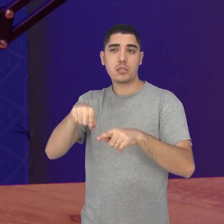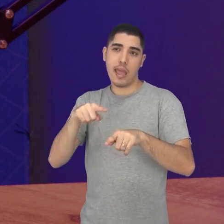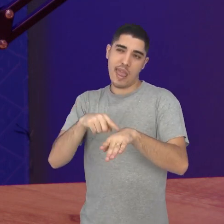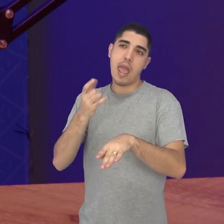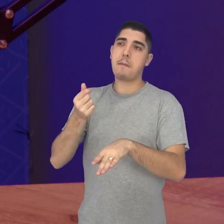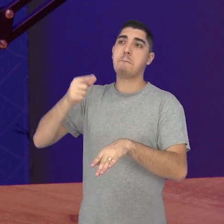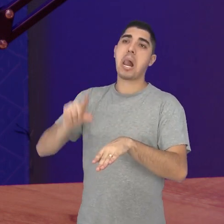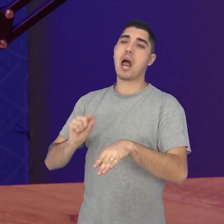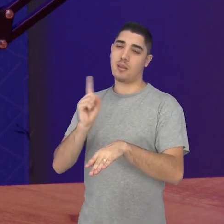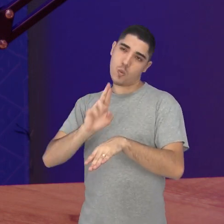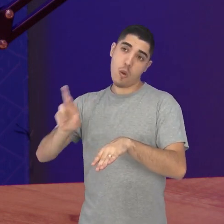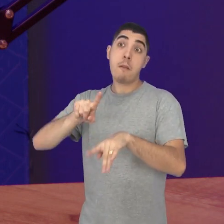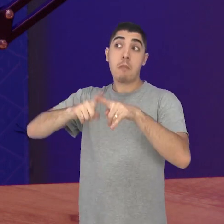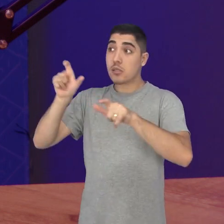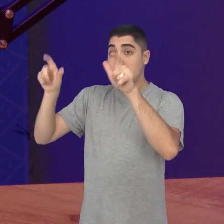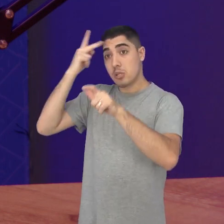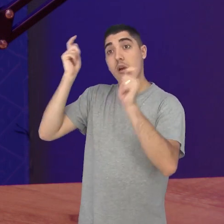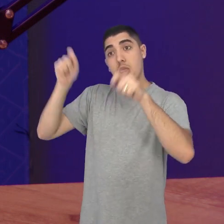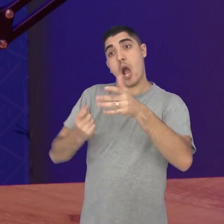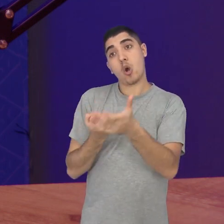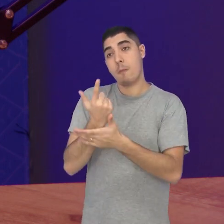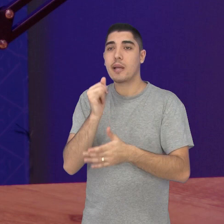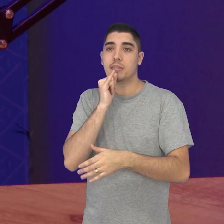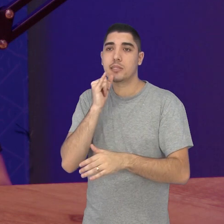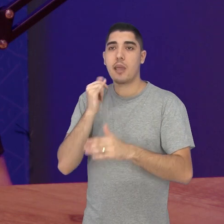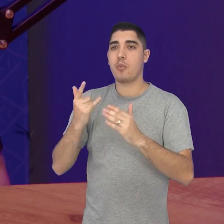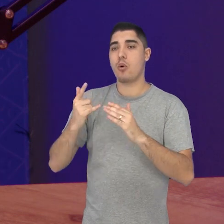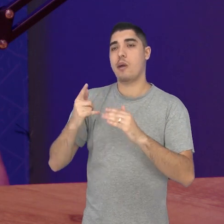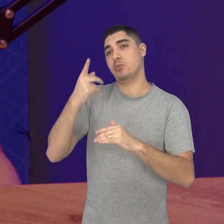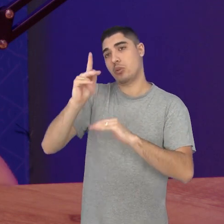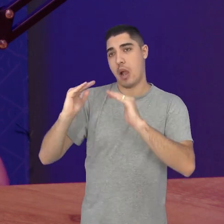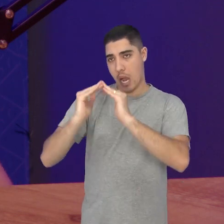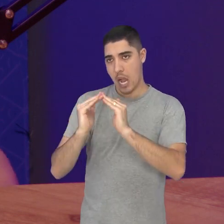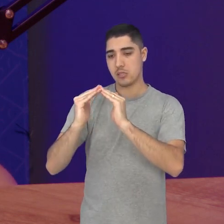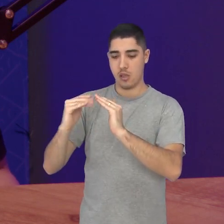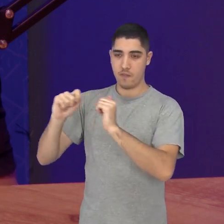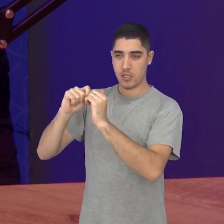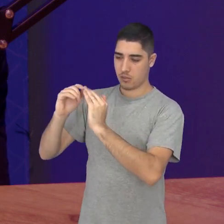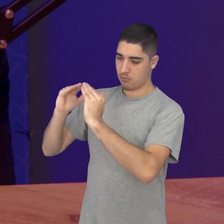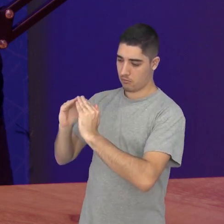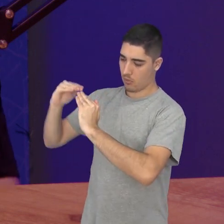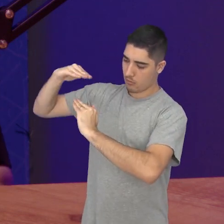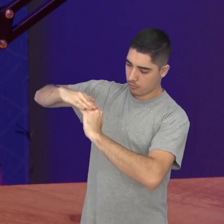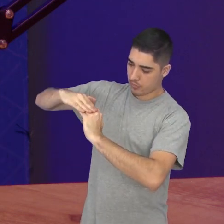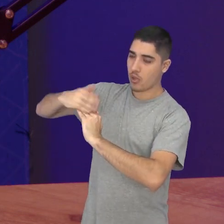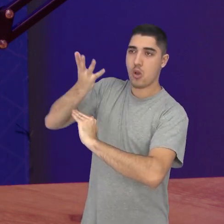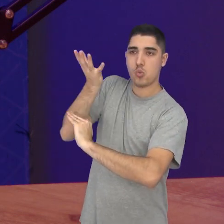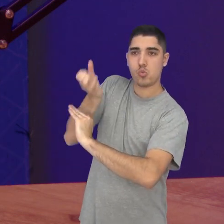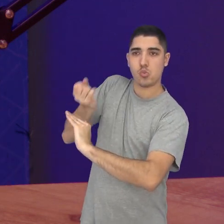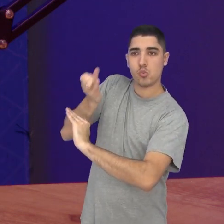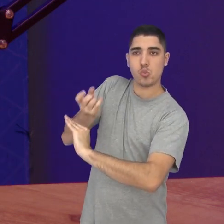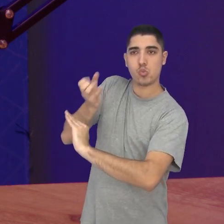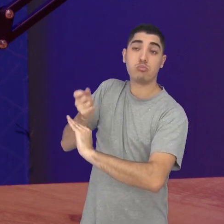ainda não é tão acessível, mas ainda é possível, né? Colocar, por exemplo, uma placa no seu telhado, né, lá na sua casa, e